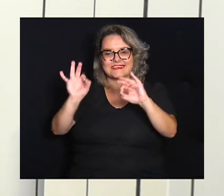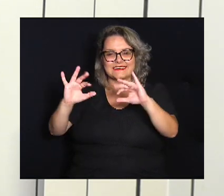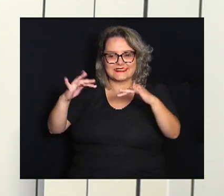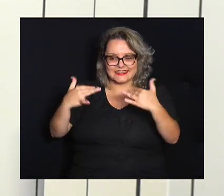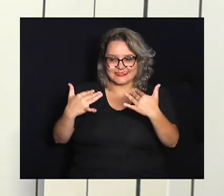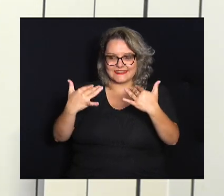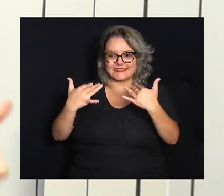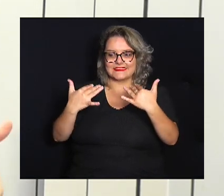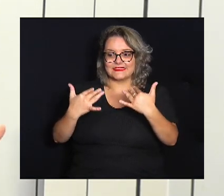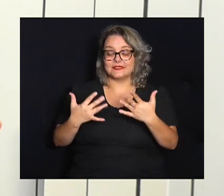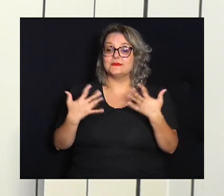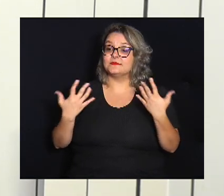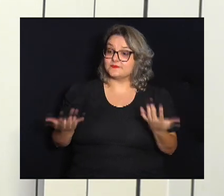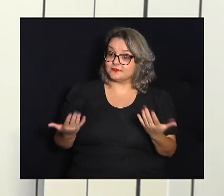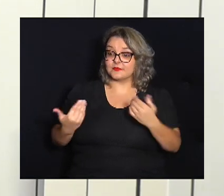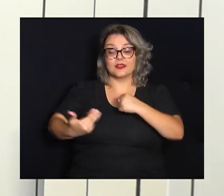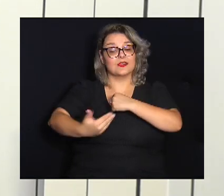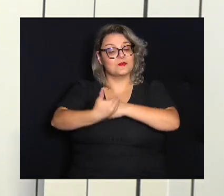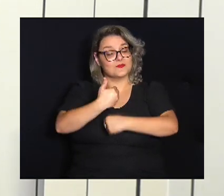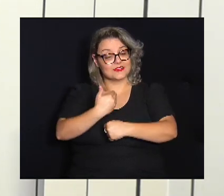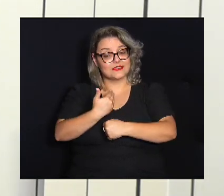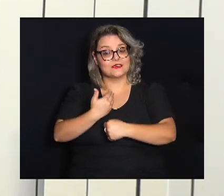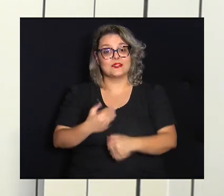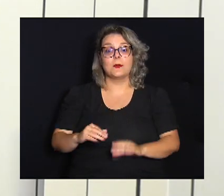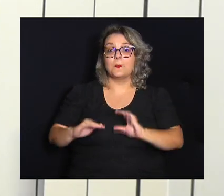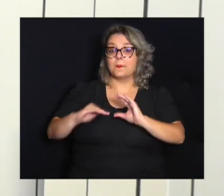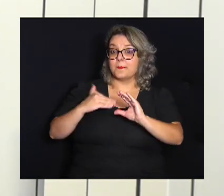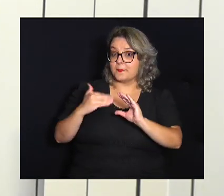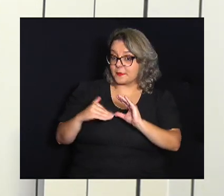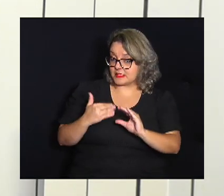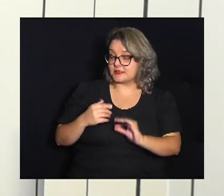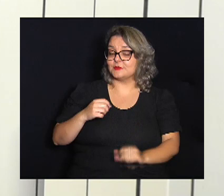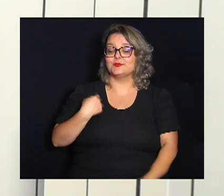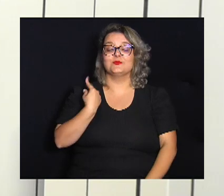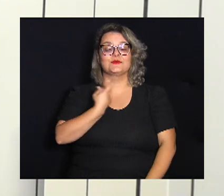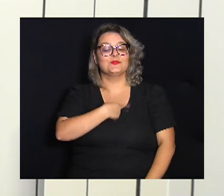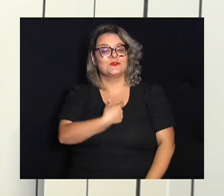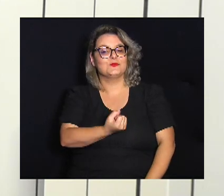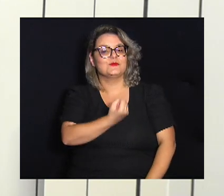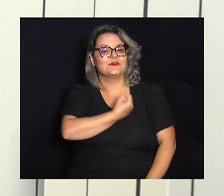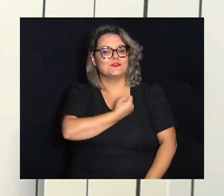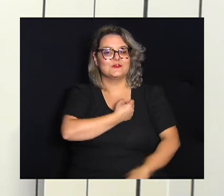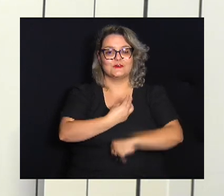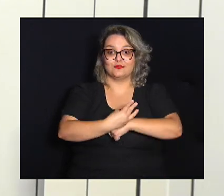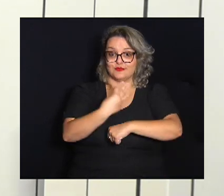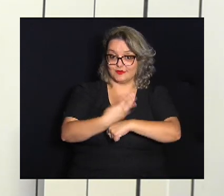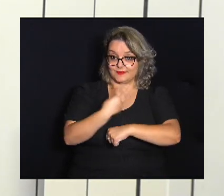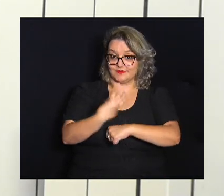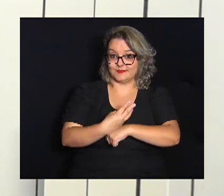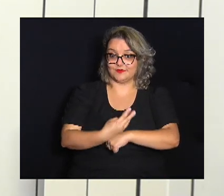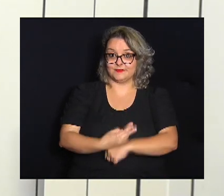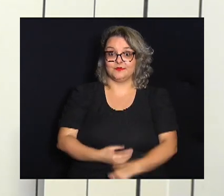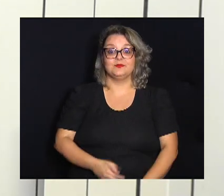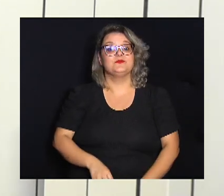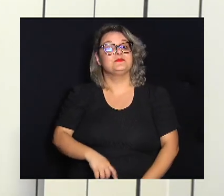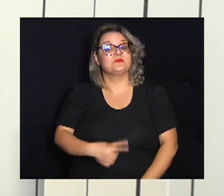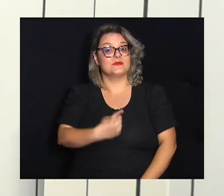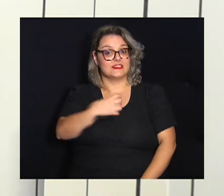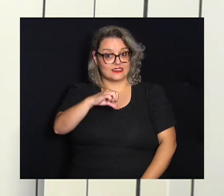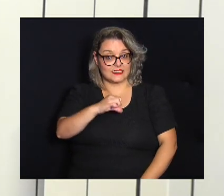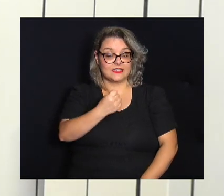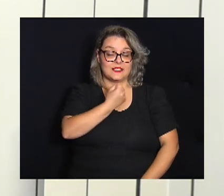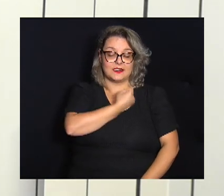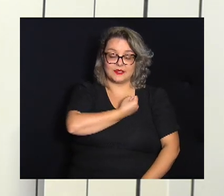sua audiência e participe. Envie a sua mensagem para o número do nosso WhatsApp. 19 é o